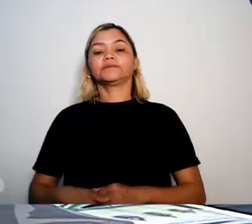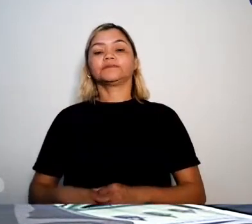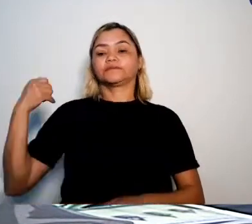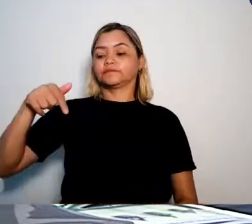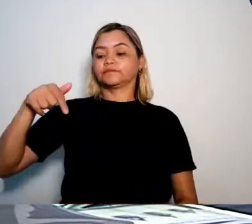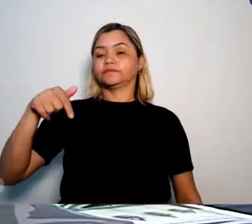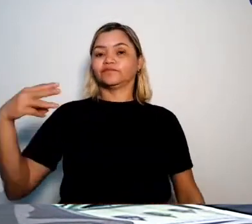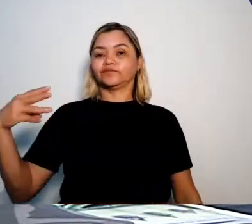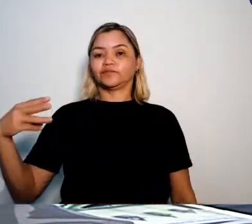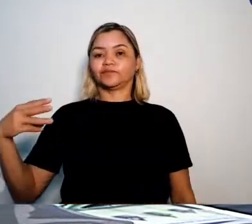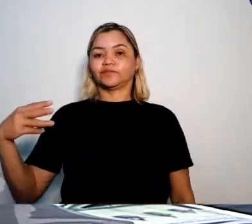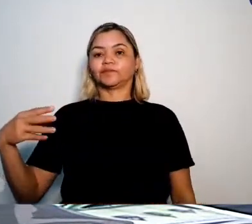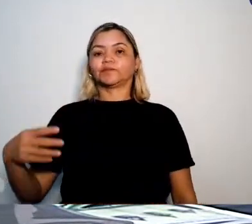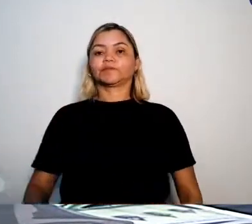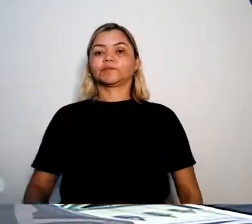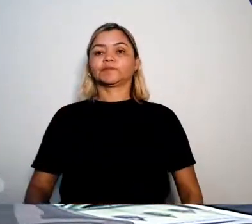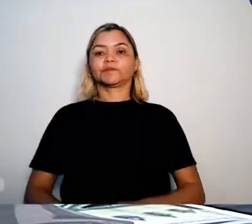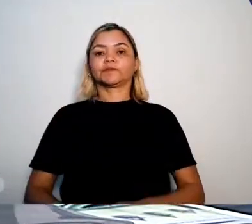idade.